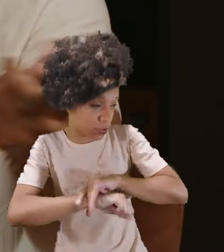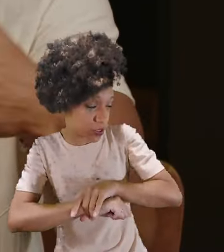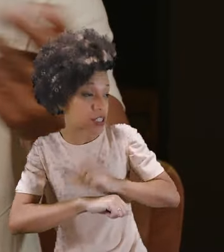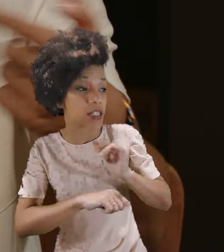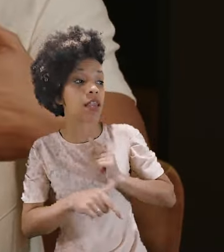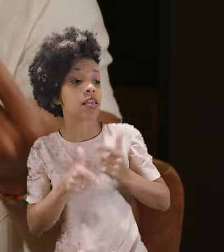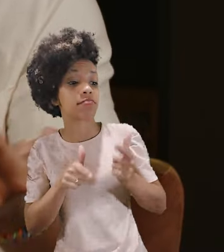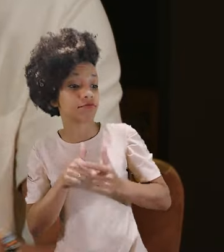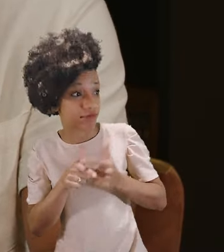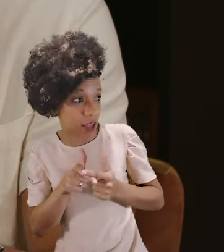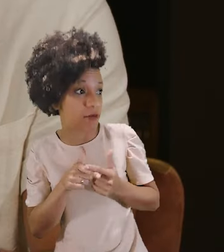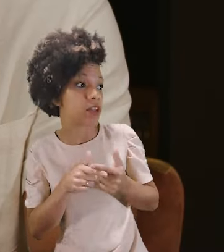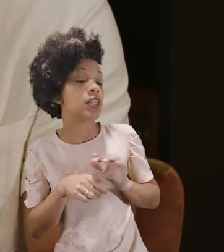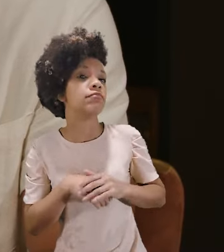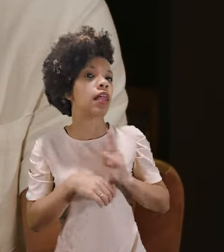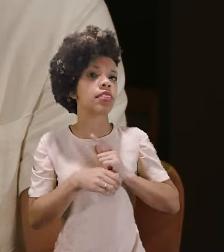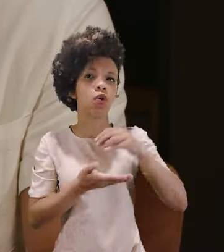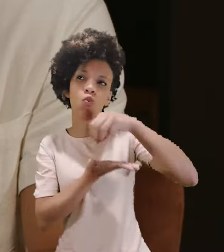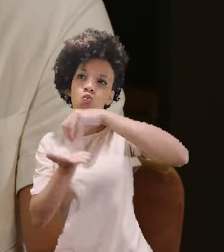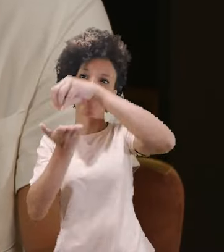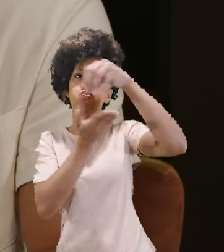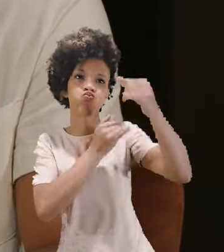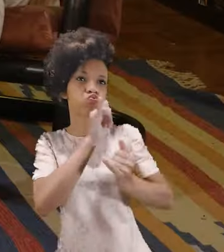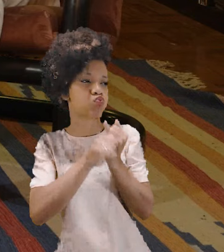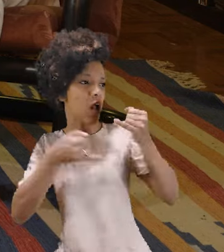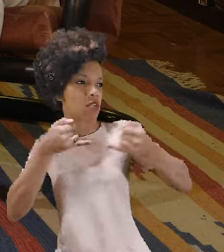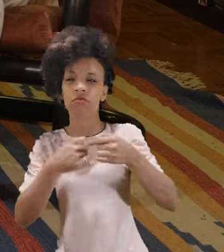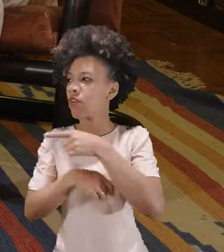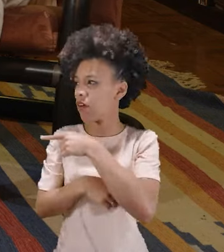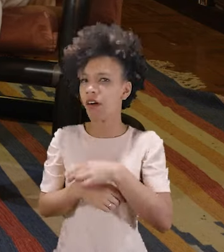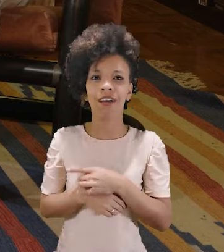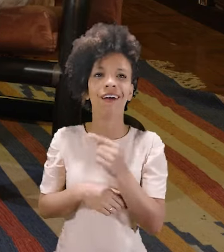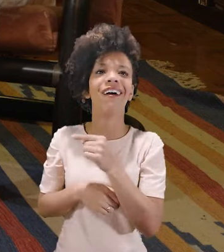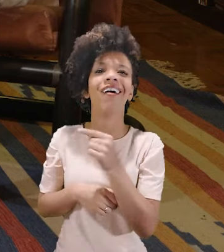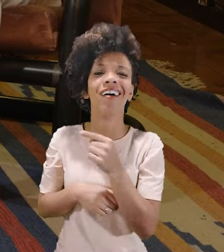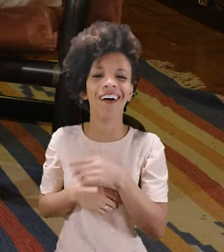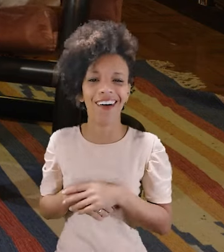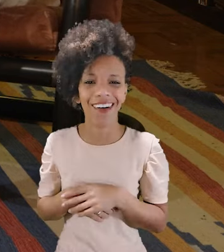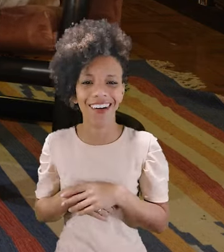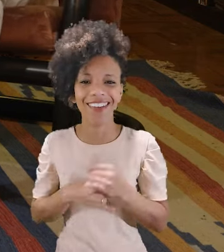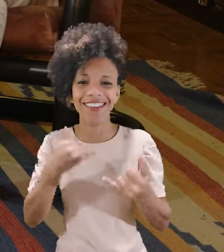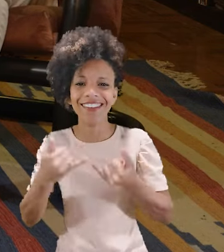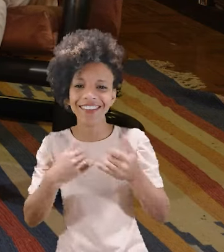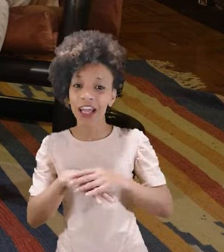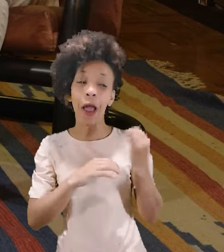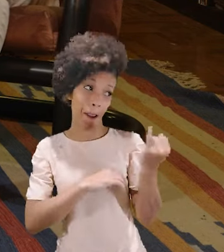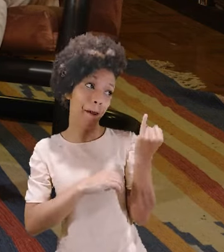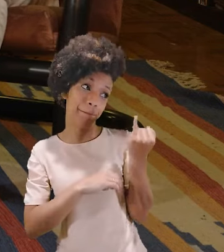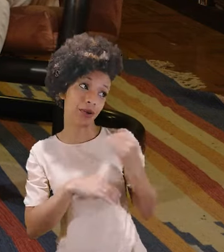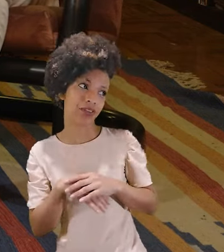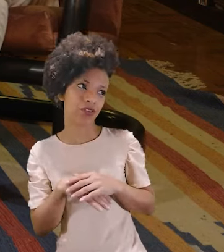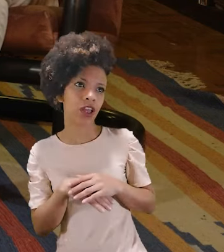der um problema você consegue ter acesso né e e a internet né porque o lá pa isso em